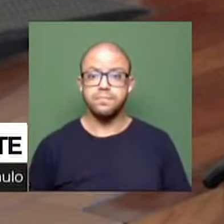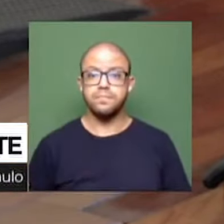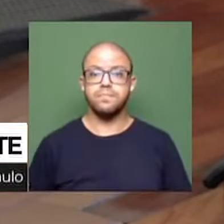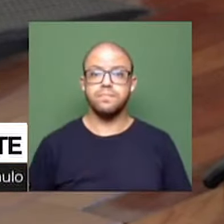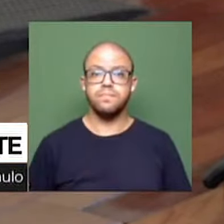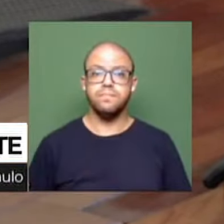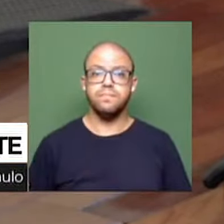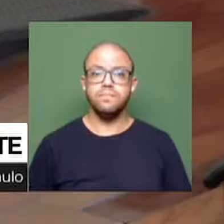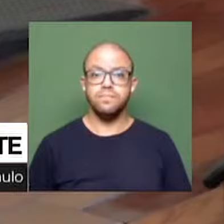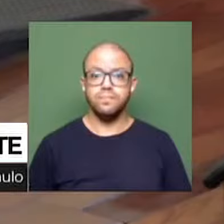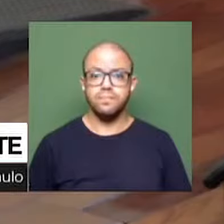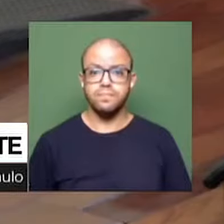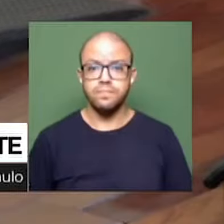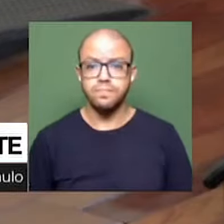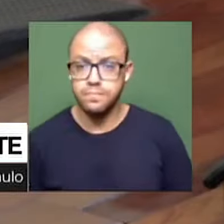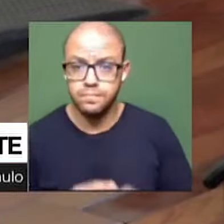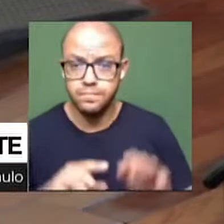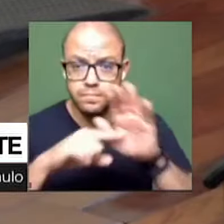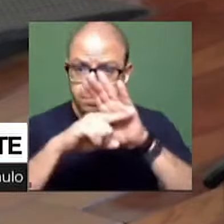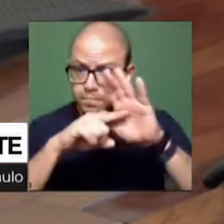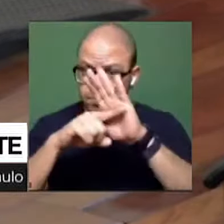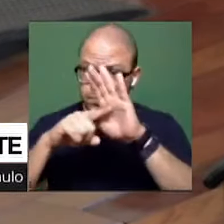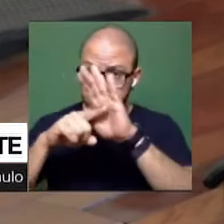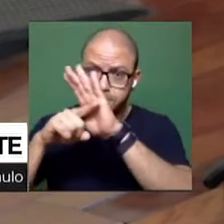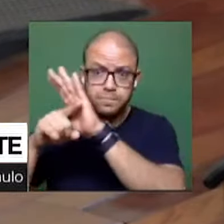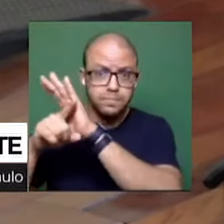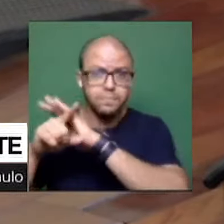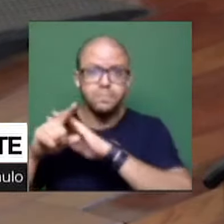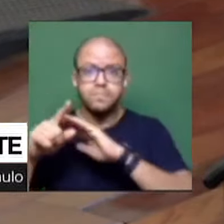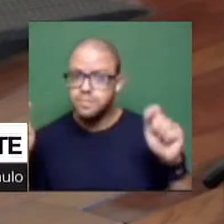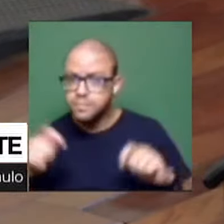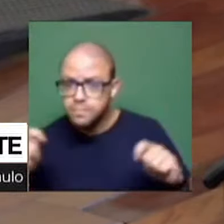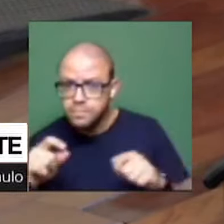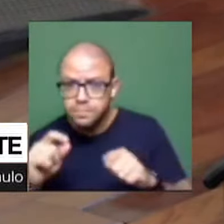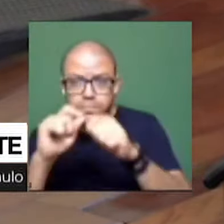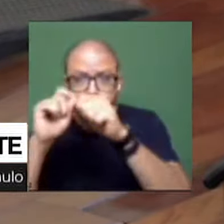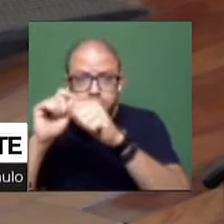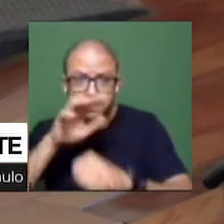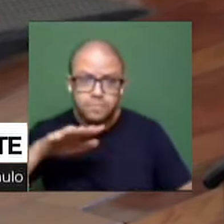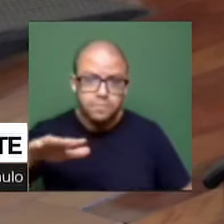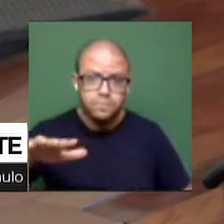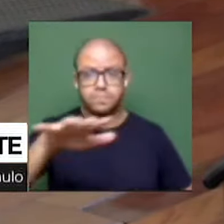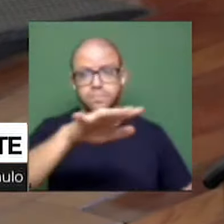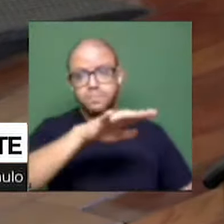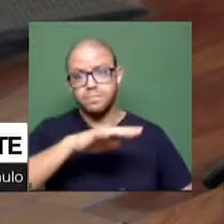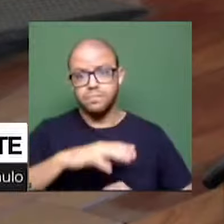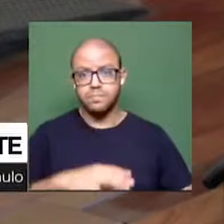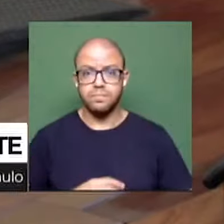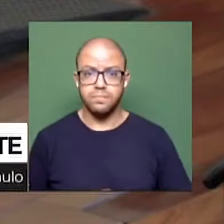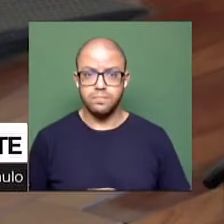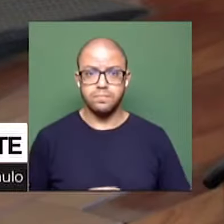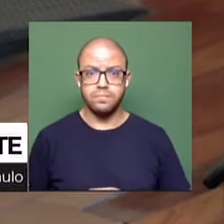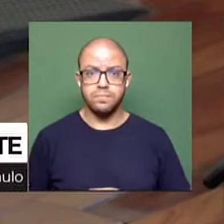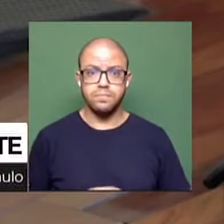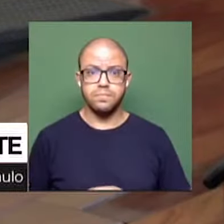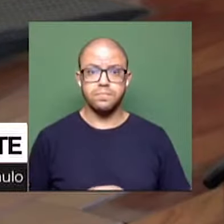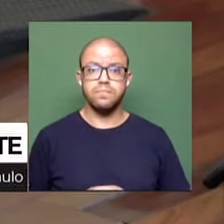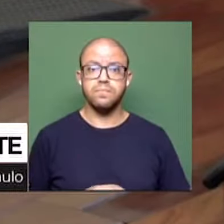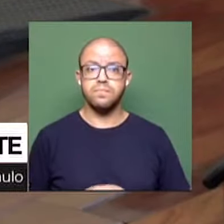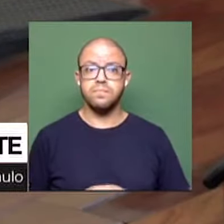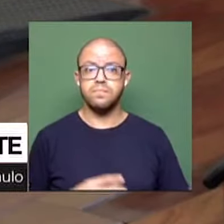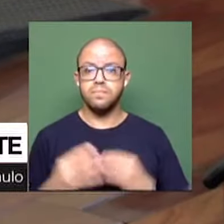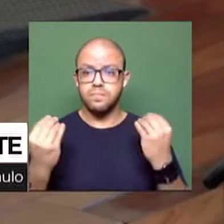eh analisar todas as possibilidades do Entorno dessa região dessa área prevista para a